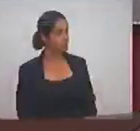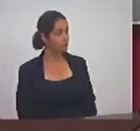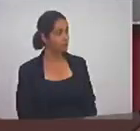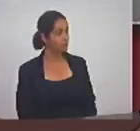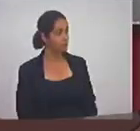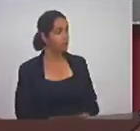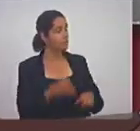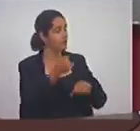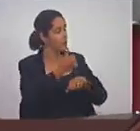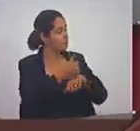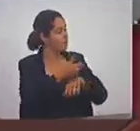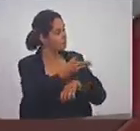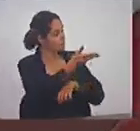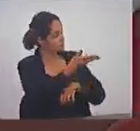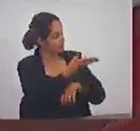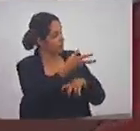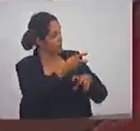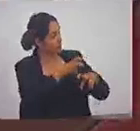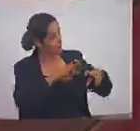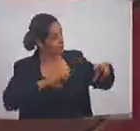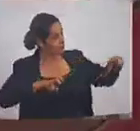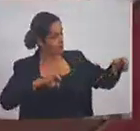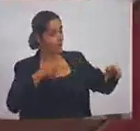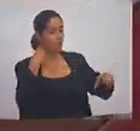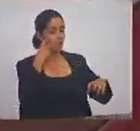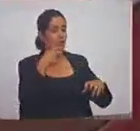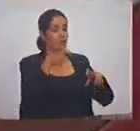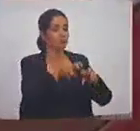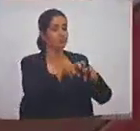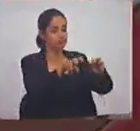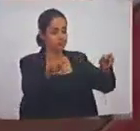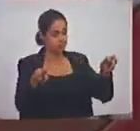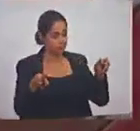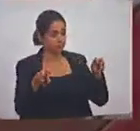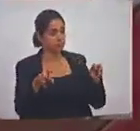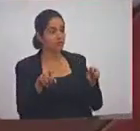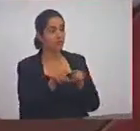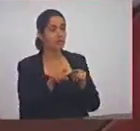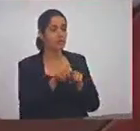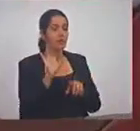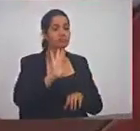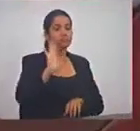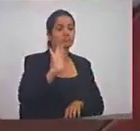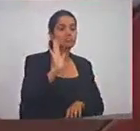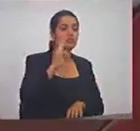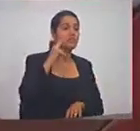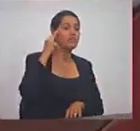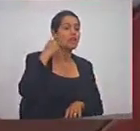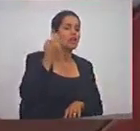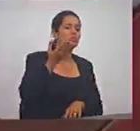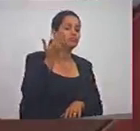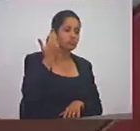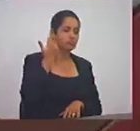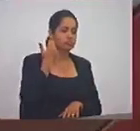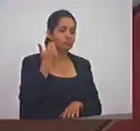Senhor presidente, senhores vereadores, público aqui presente, comentar também o ex-vereador Jura, os demais servidores